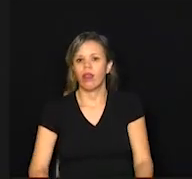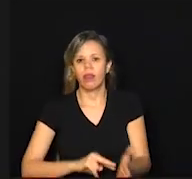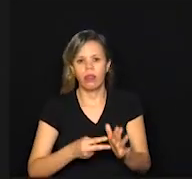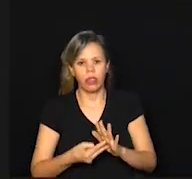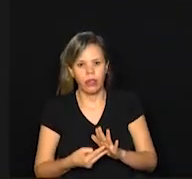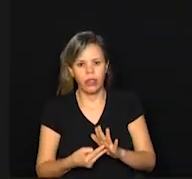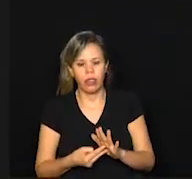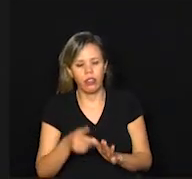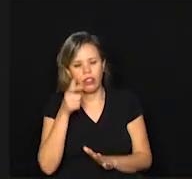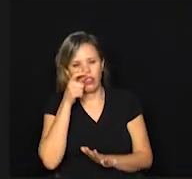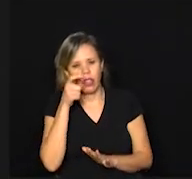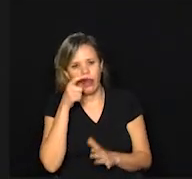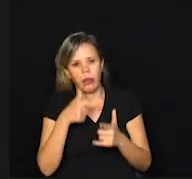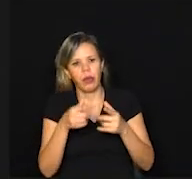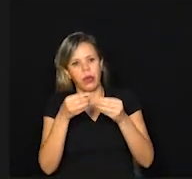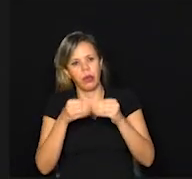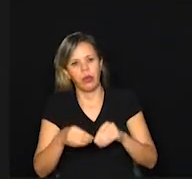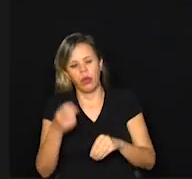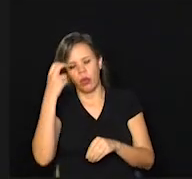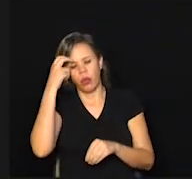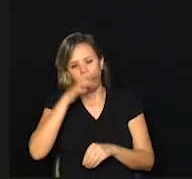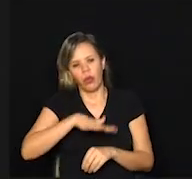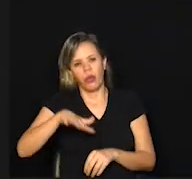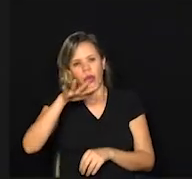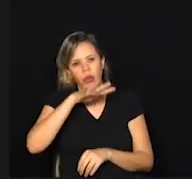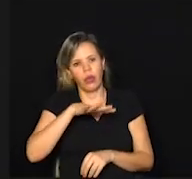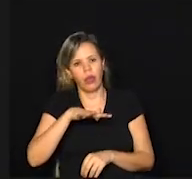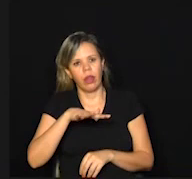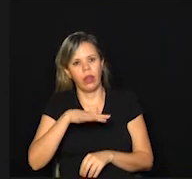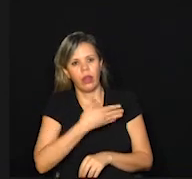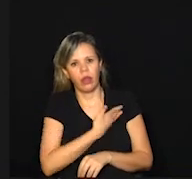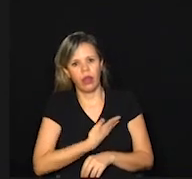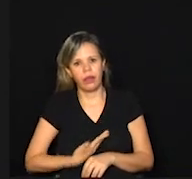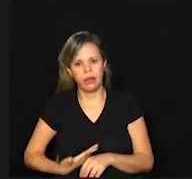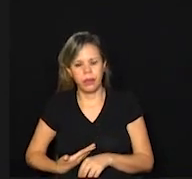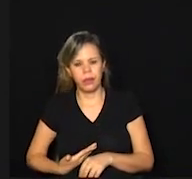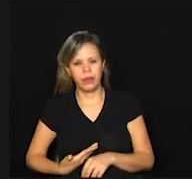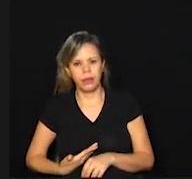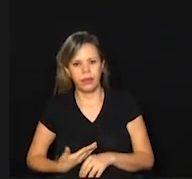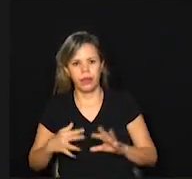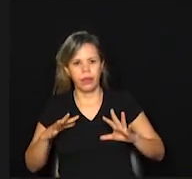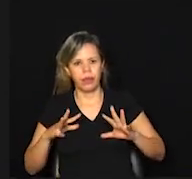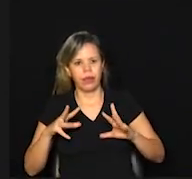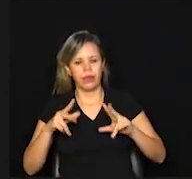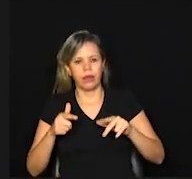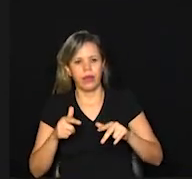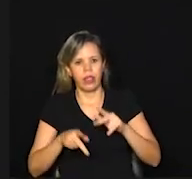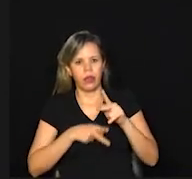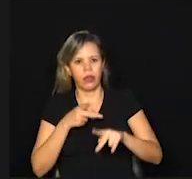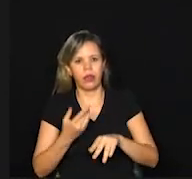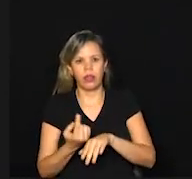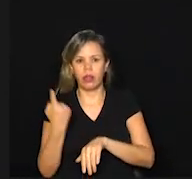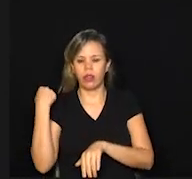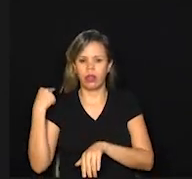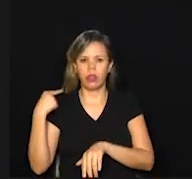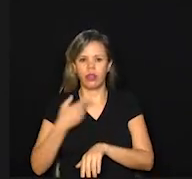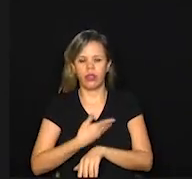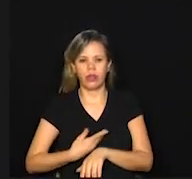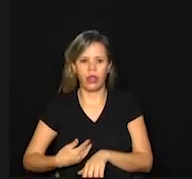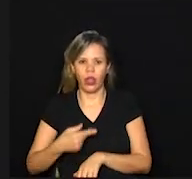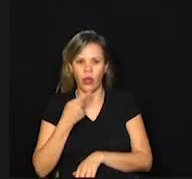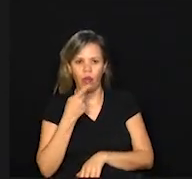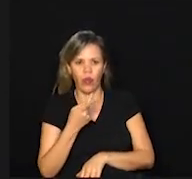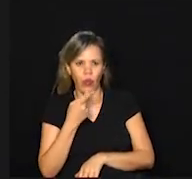o descaso da cultura por parte desse desse governo e de todos os que usam perceber eu